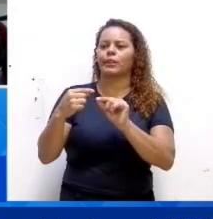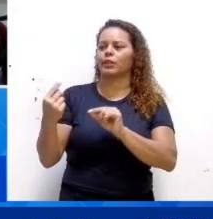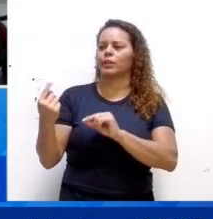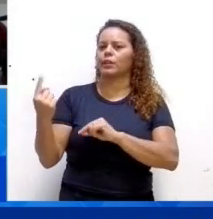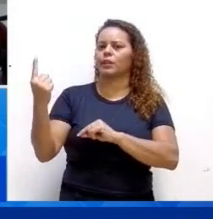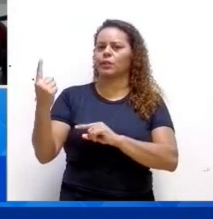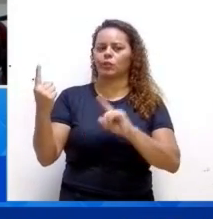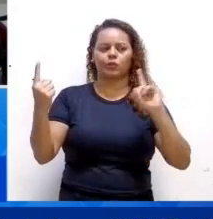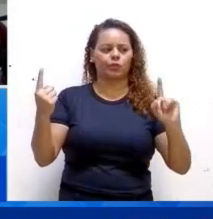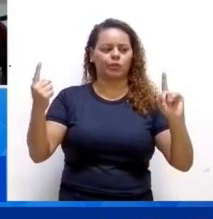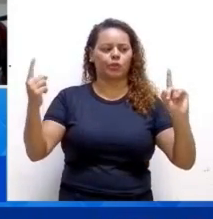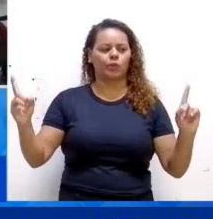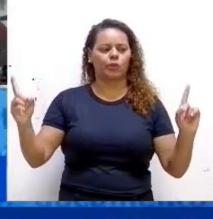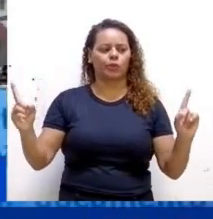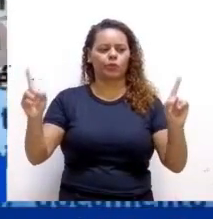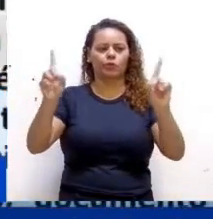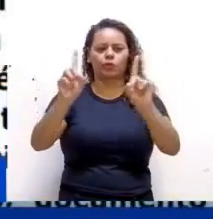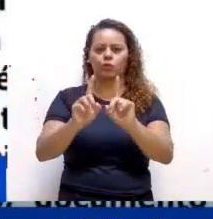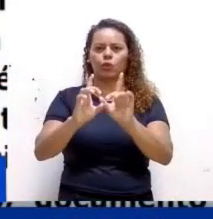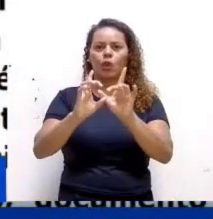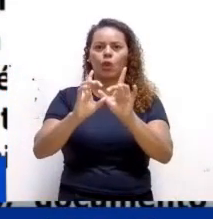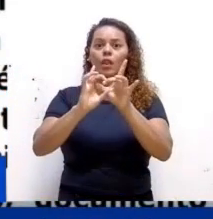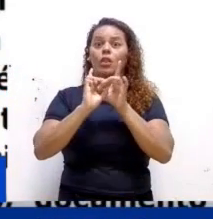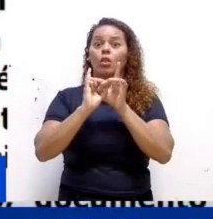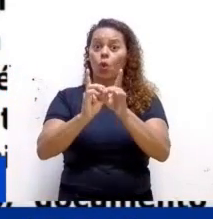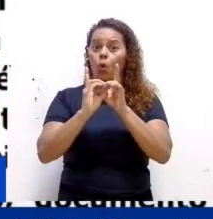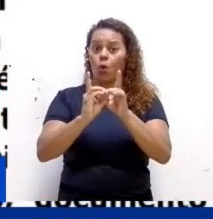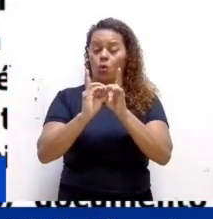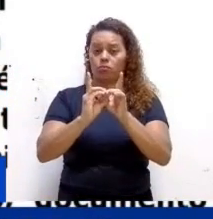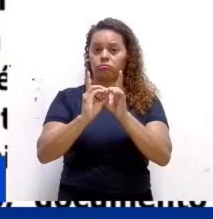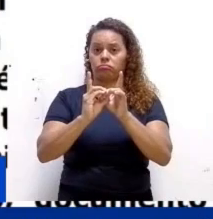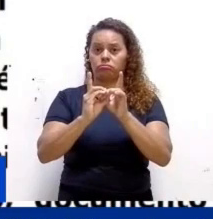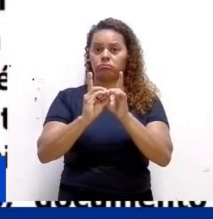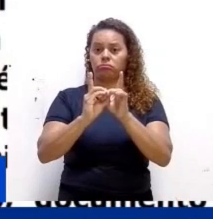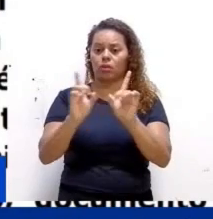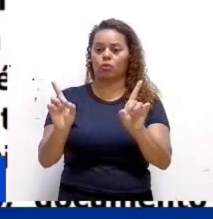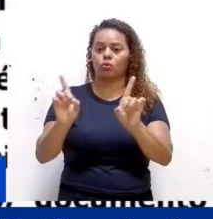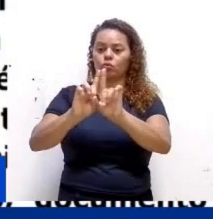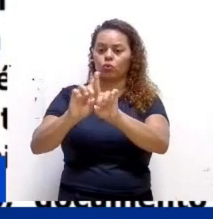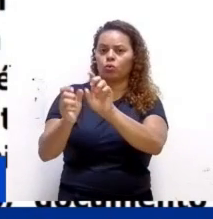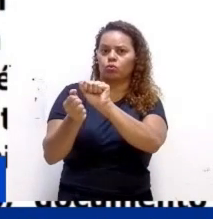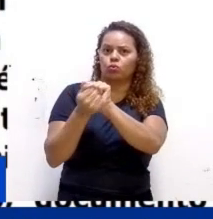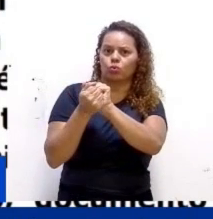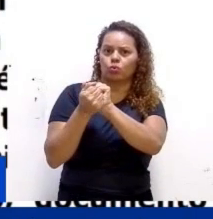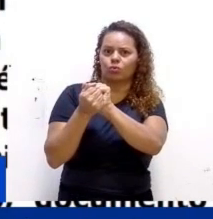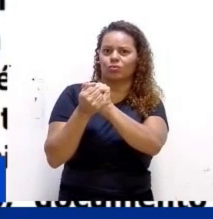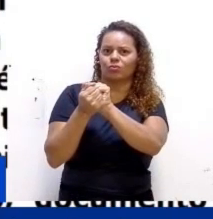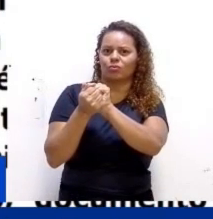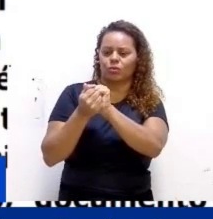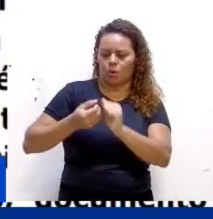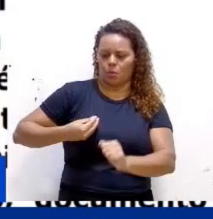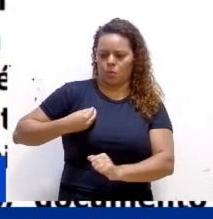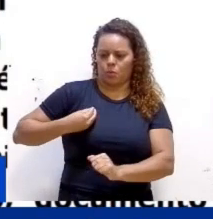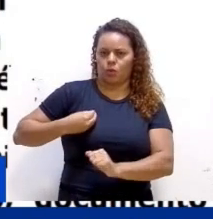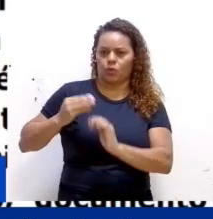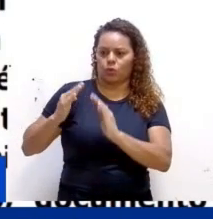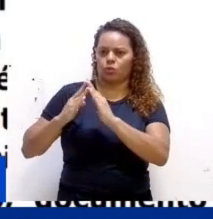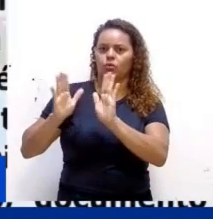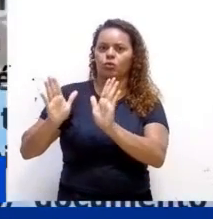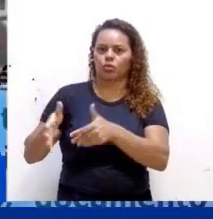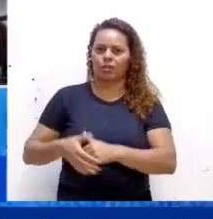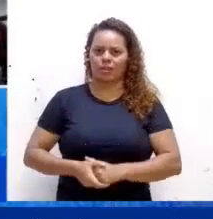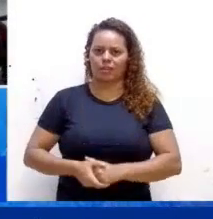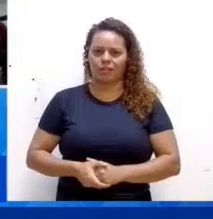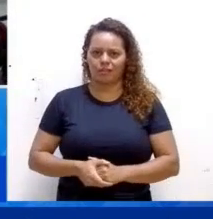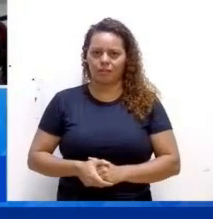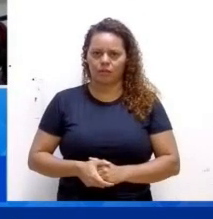de duas pessoas. Eu não, né? A legislação. Duas pessoas. Casamento hoje não é